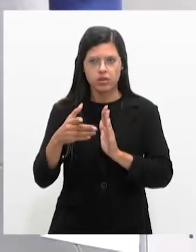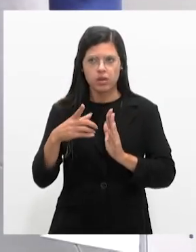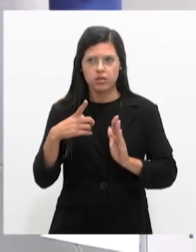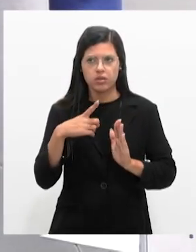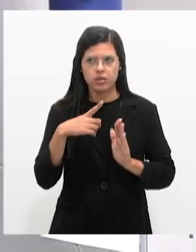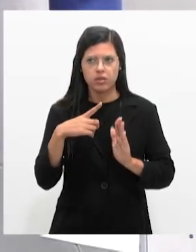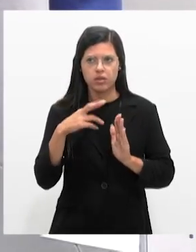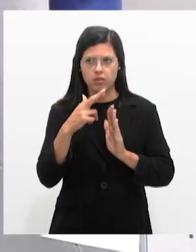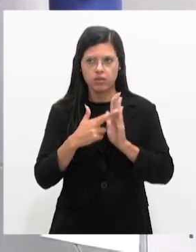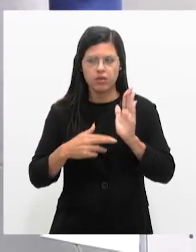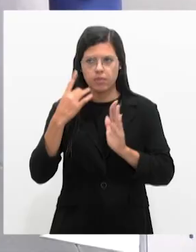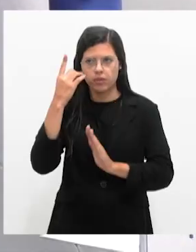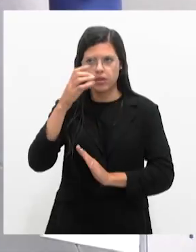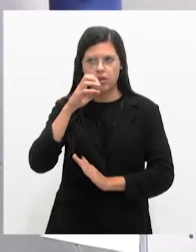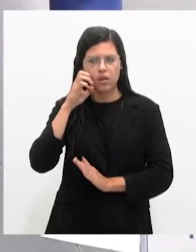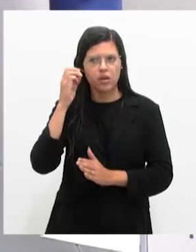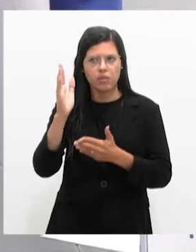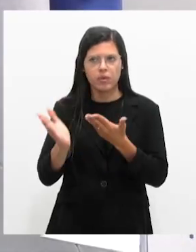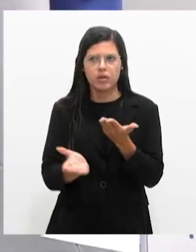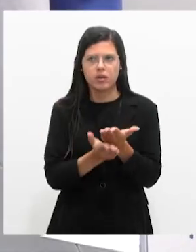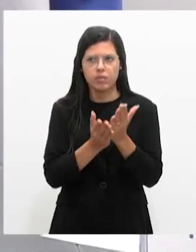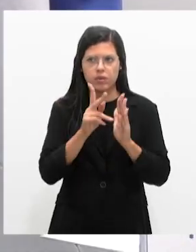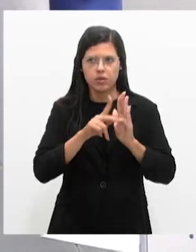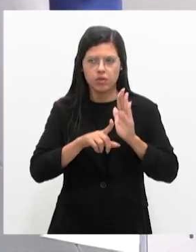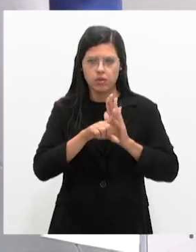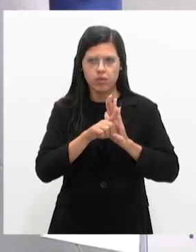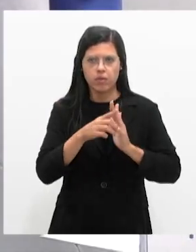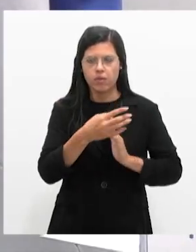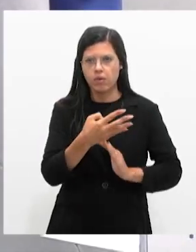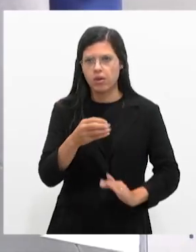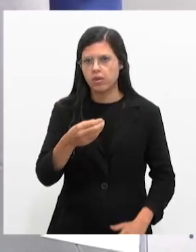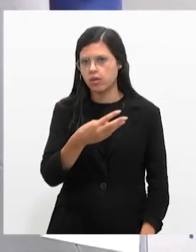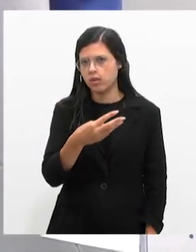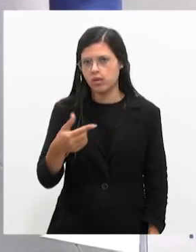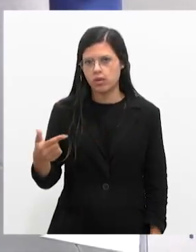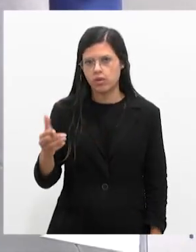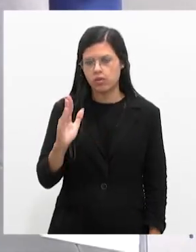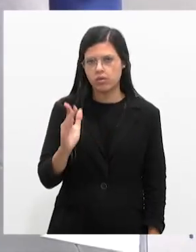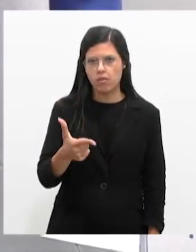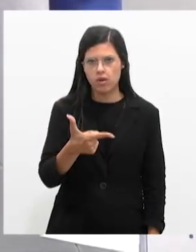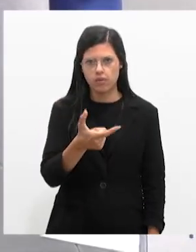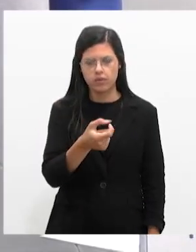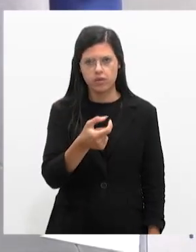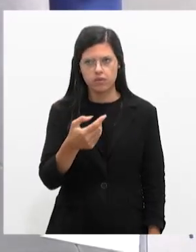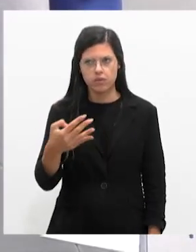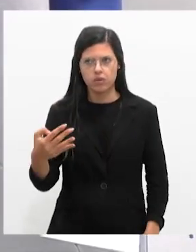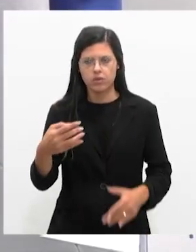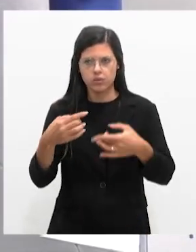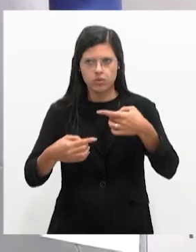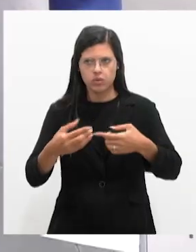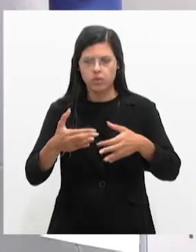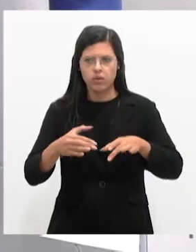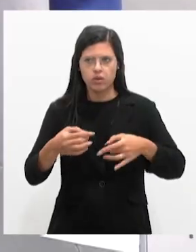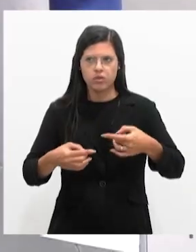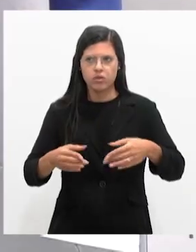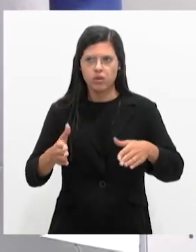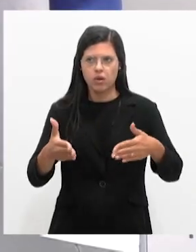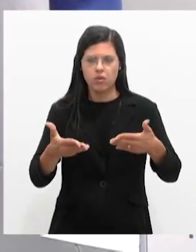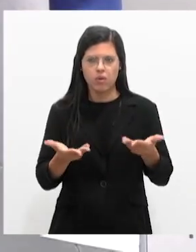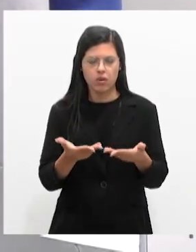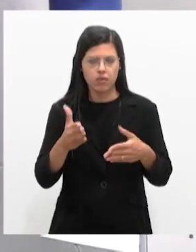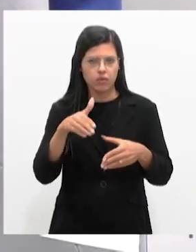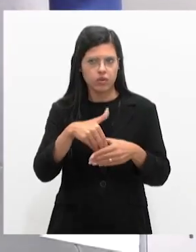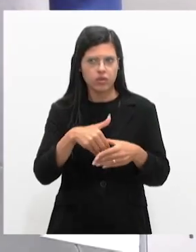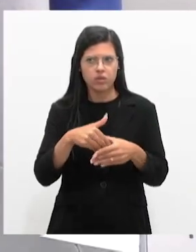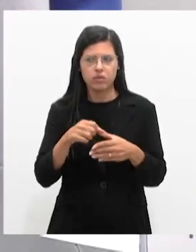de relatoria da deputada Élica Takimoto é pela anexação ao projeto de lei 4032, de 24, em discussão. Não havendo quem queira discutir, encerrada a discussão, em votação,